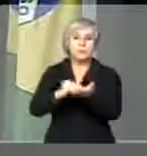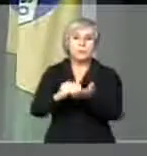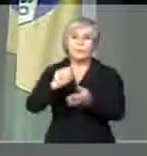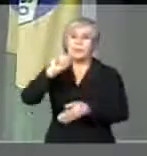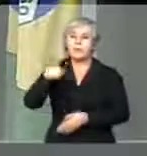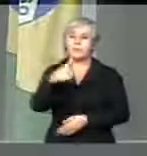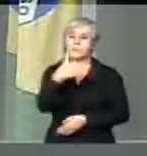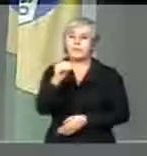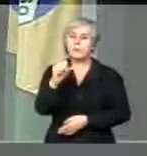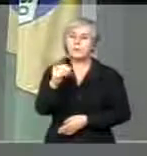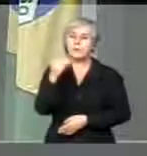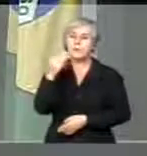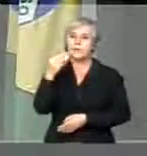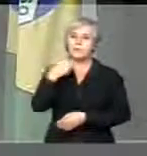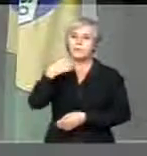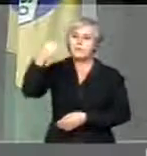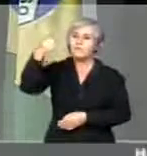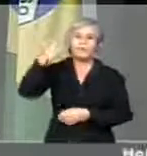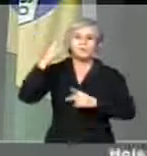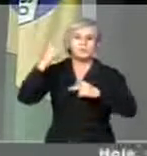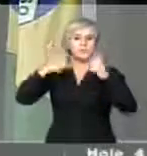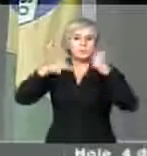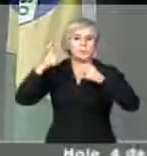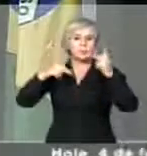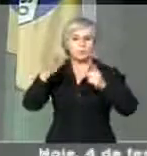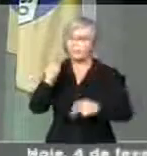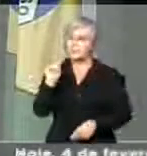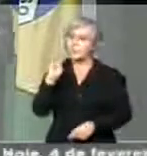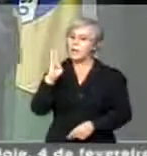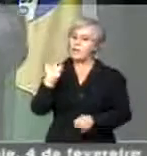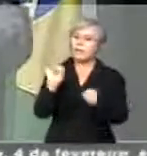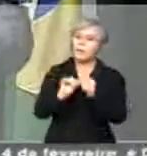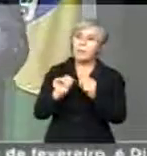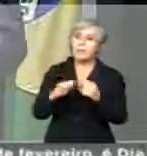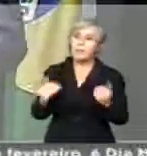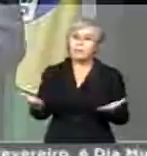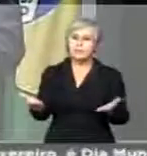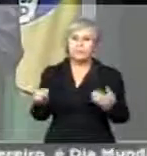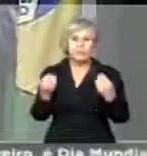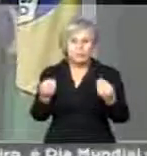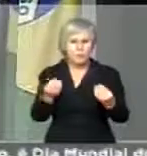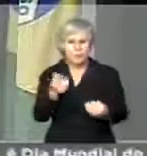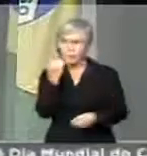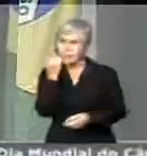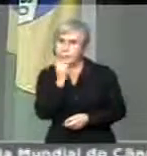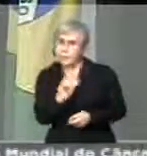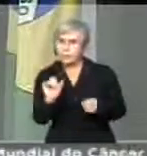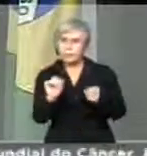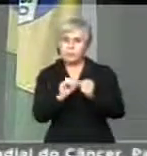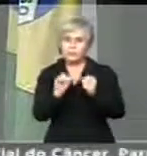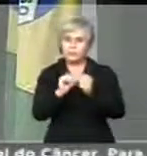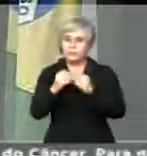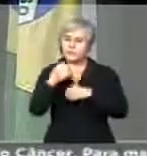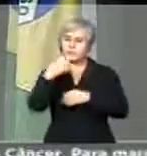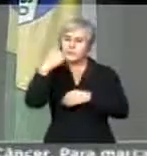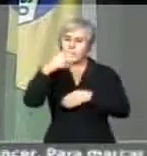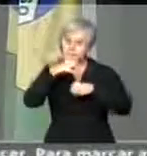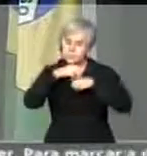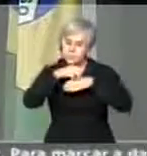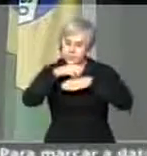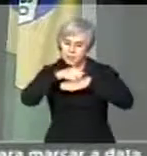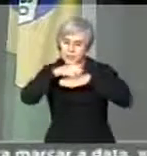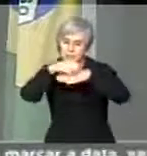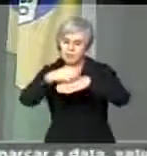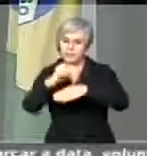de políticos brasileiros foi feita pela FAB. Veja, não teve condições de fazer as viagens para transportar